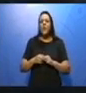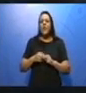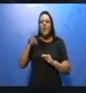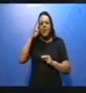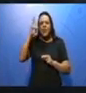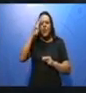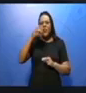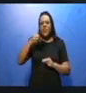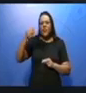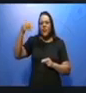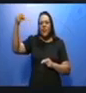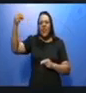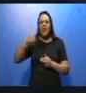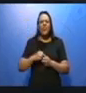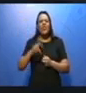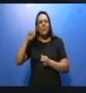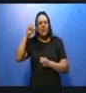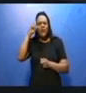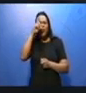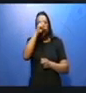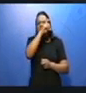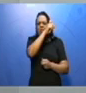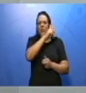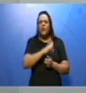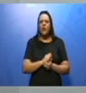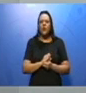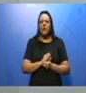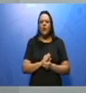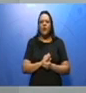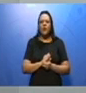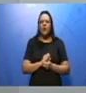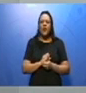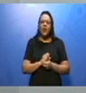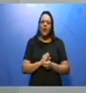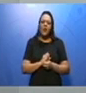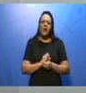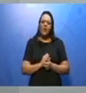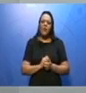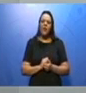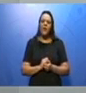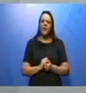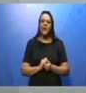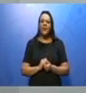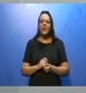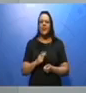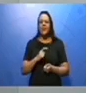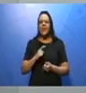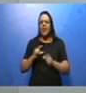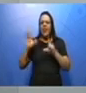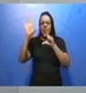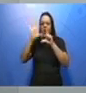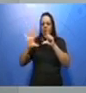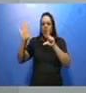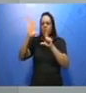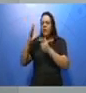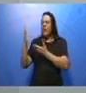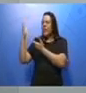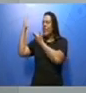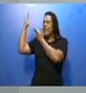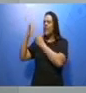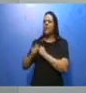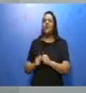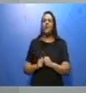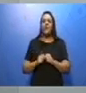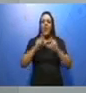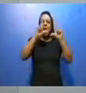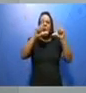fazer uma viagem para um lugar distante que você não conhecia. Bom, então aqui a gente tem uma imagem de placas com várias